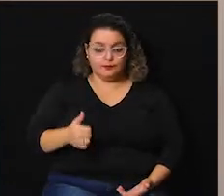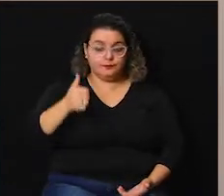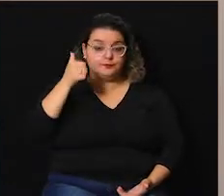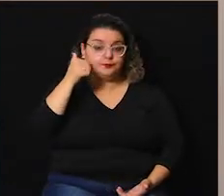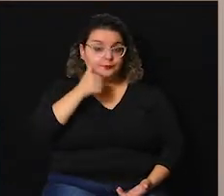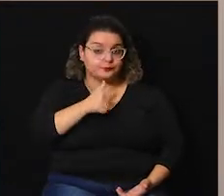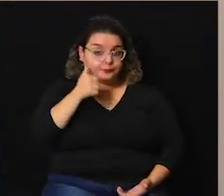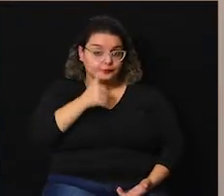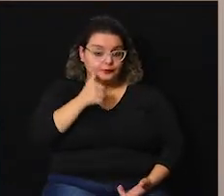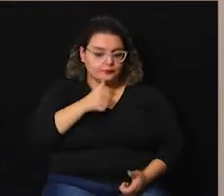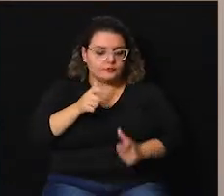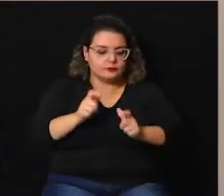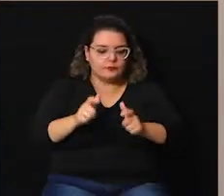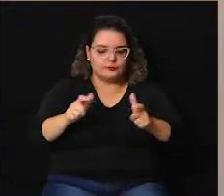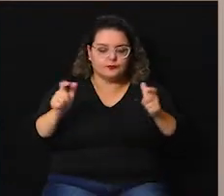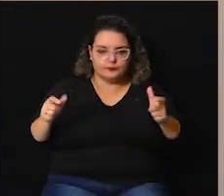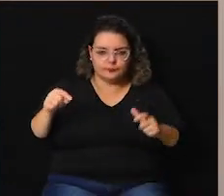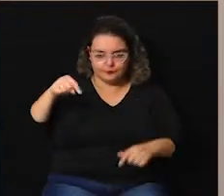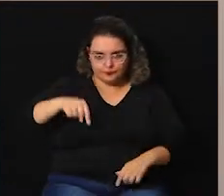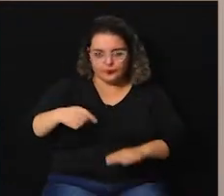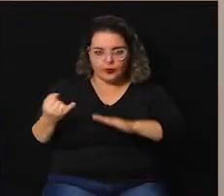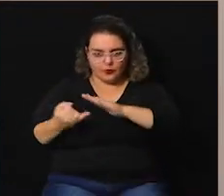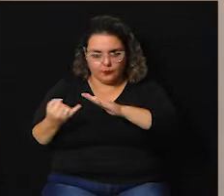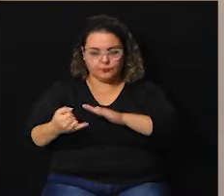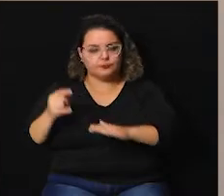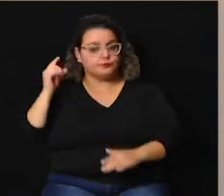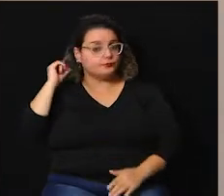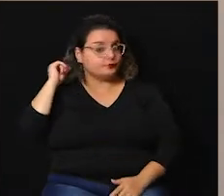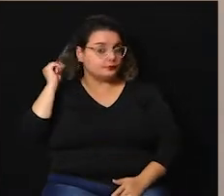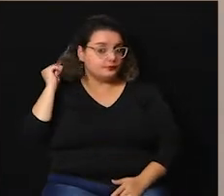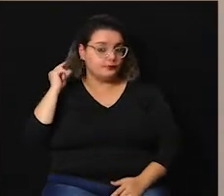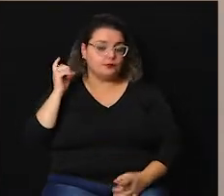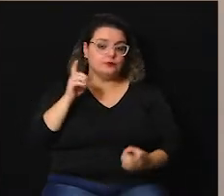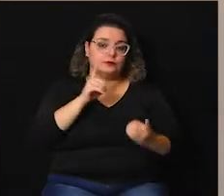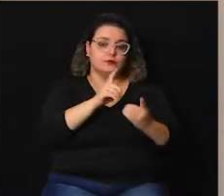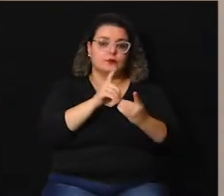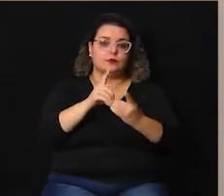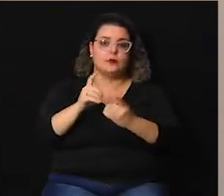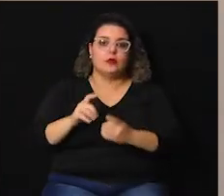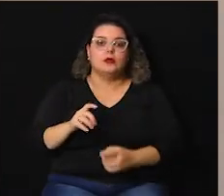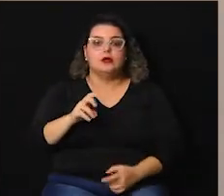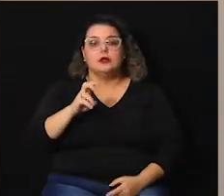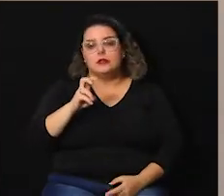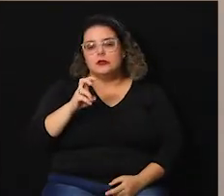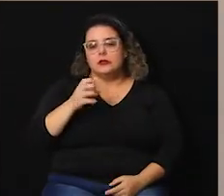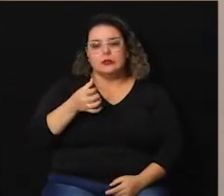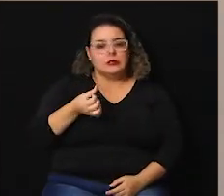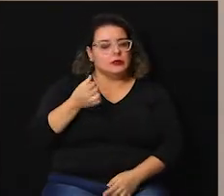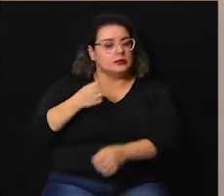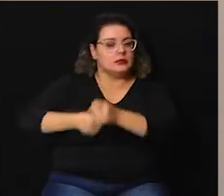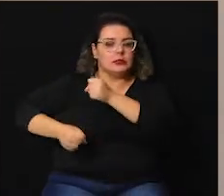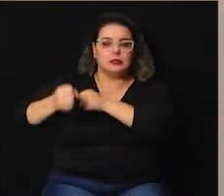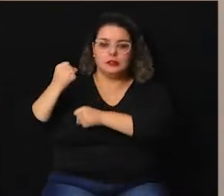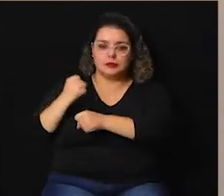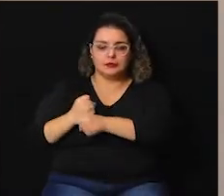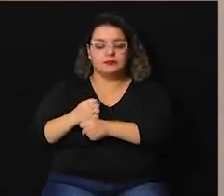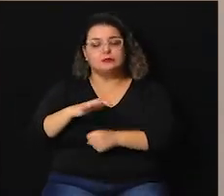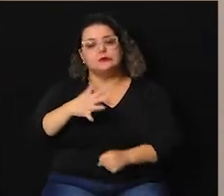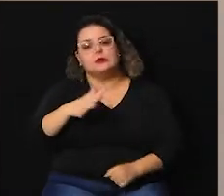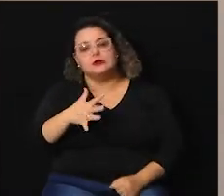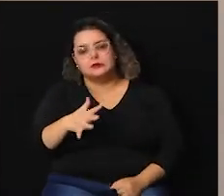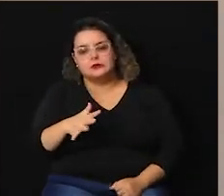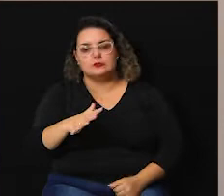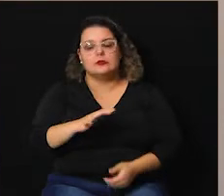aumentando. Aqui na clínica, no Instituto do Cabelo, eu atendia há 5, 6 anos atrás,